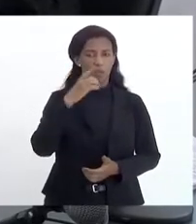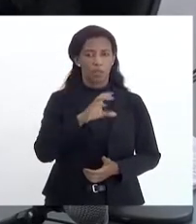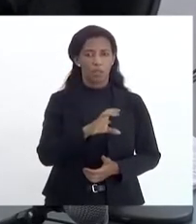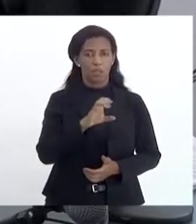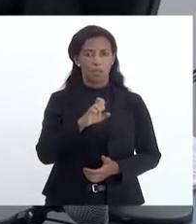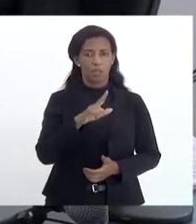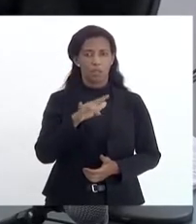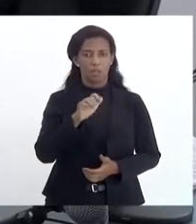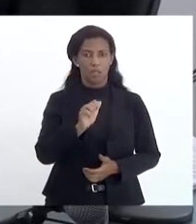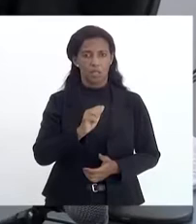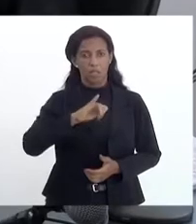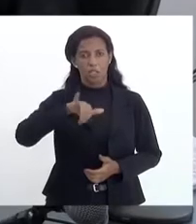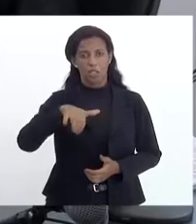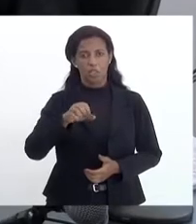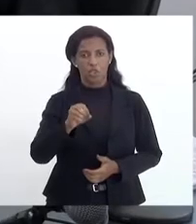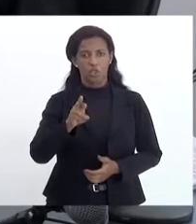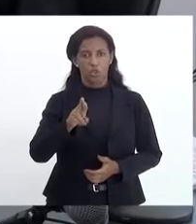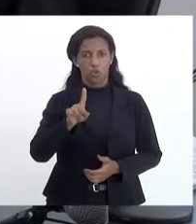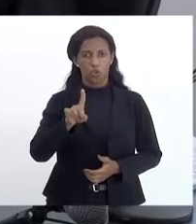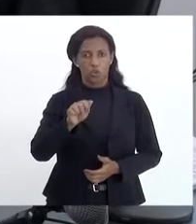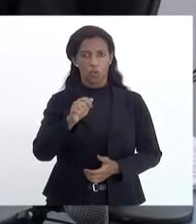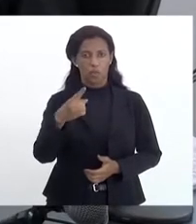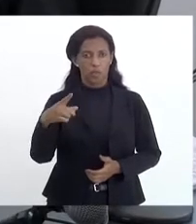Célia Jordão.